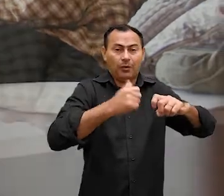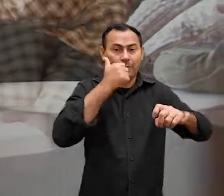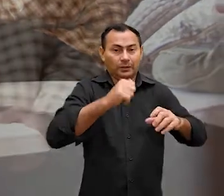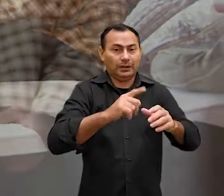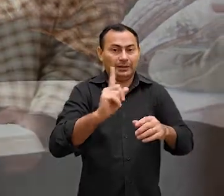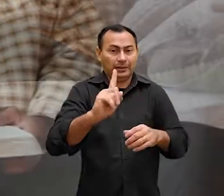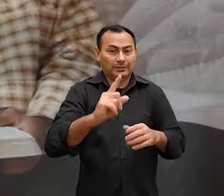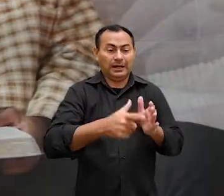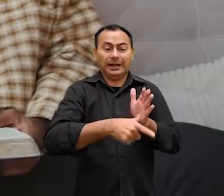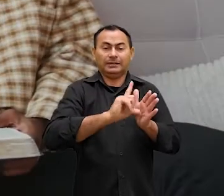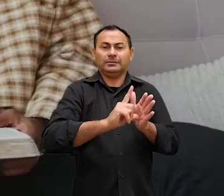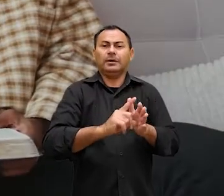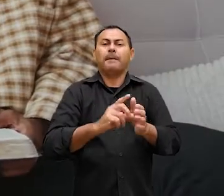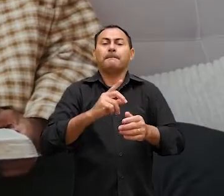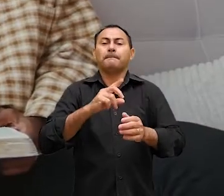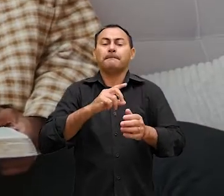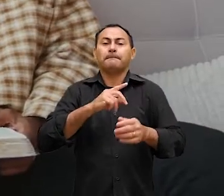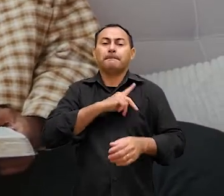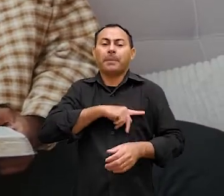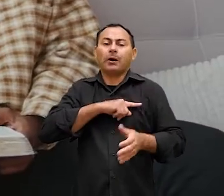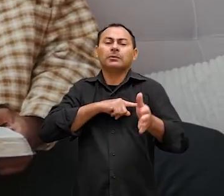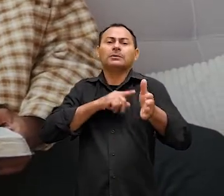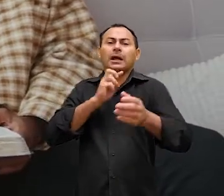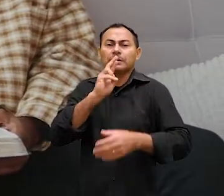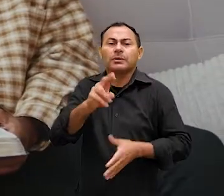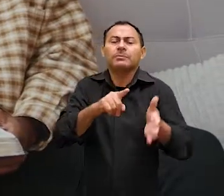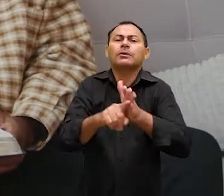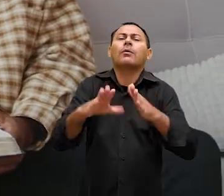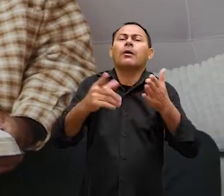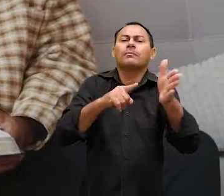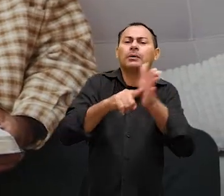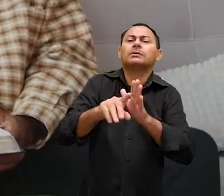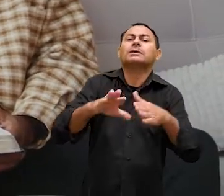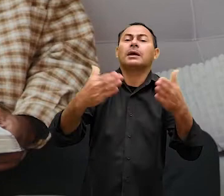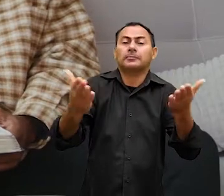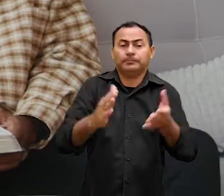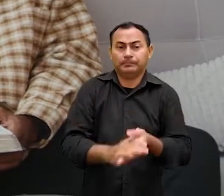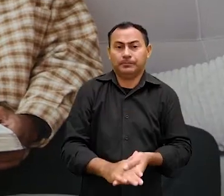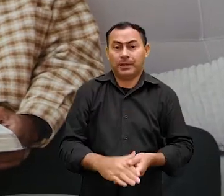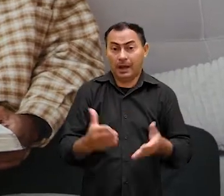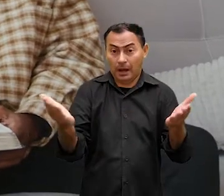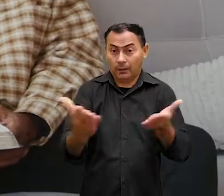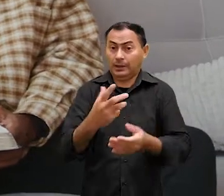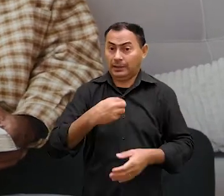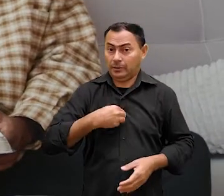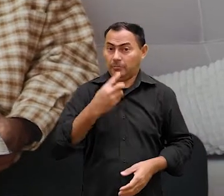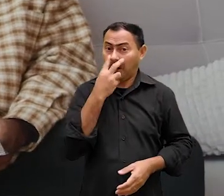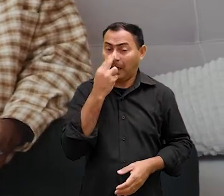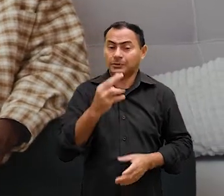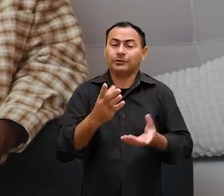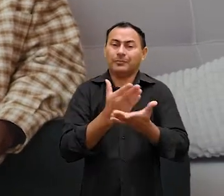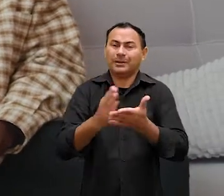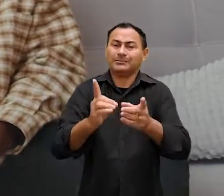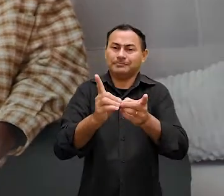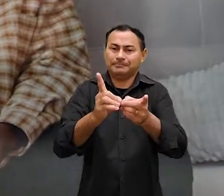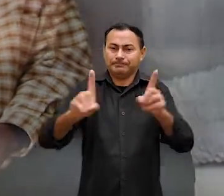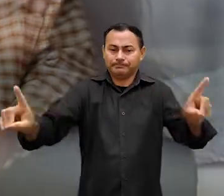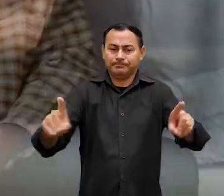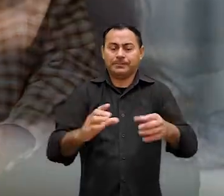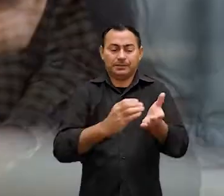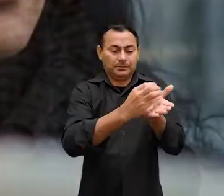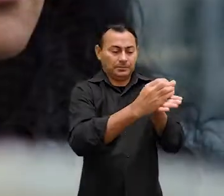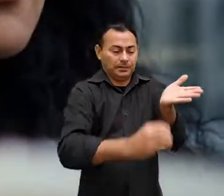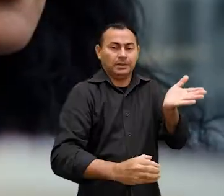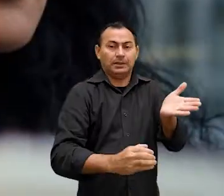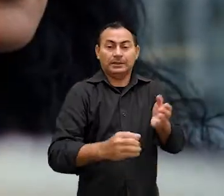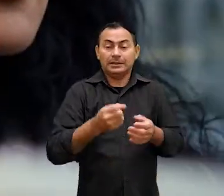Paulo está respondendo uma pergunta. Que pergunta você acha que era, hein? É aqui que eu acho que entra o divórcio. Neste